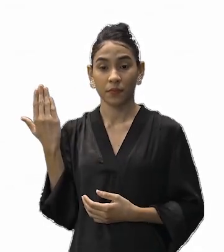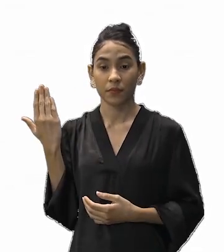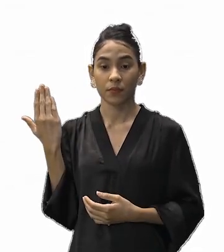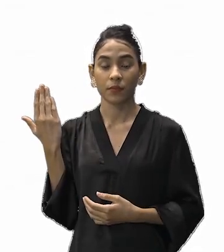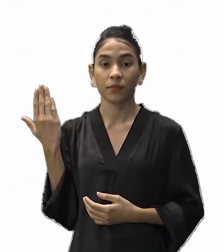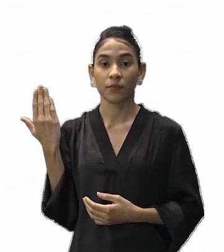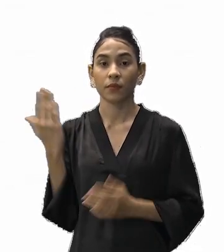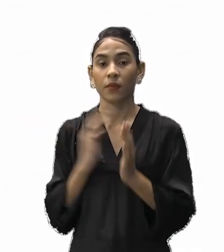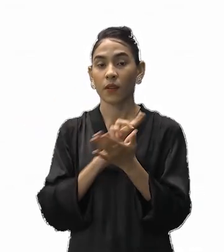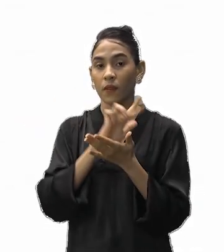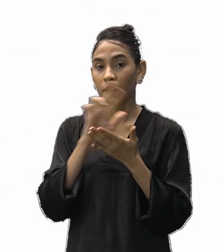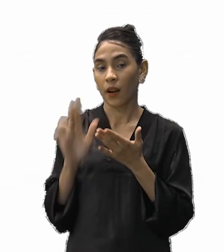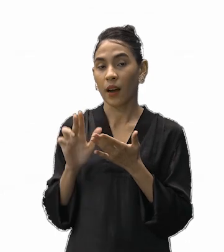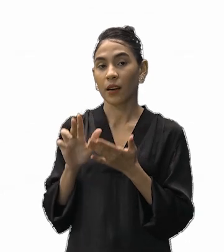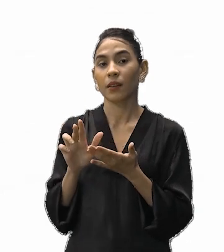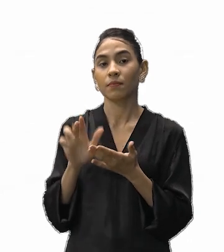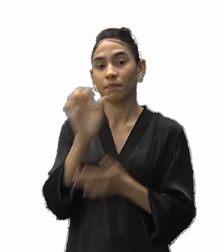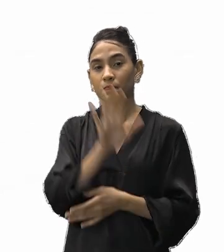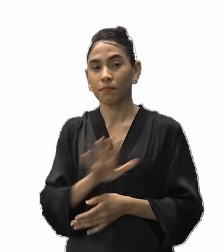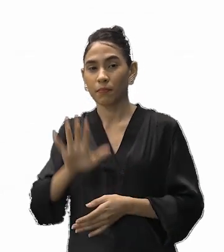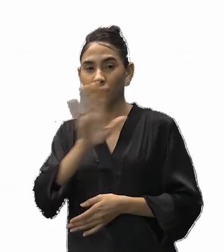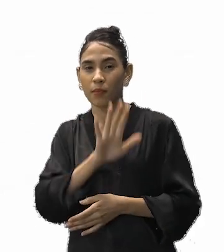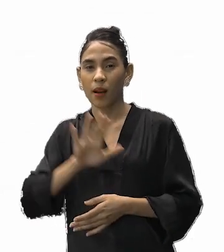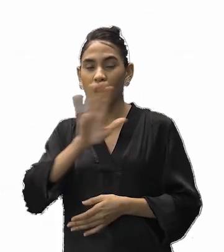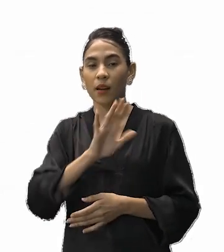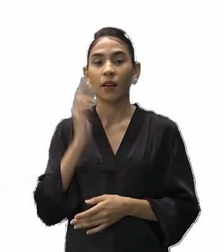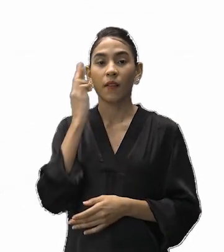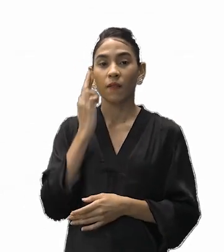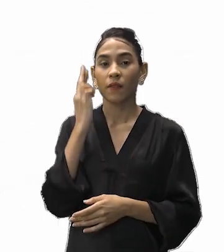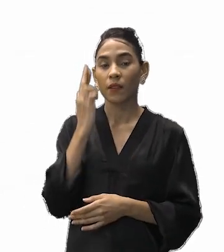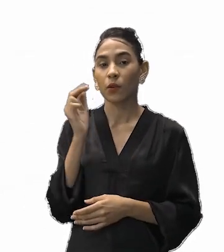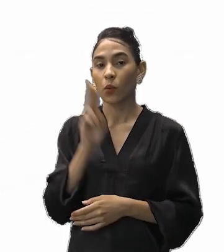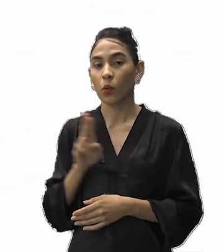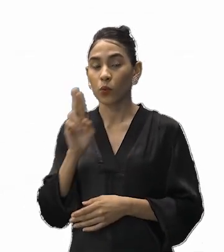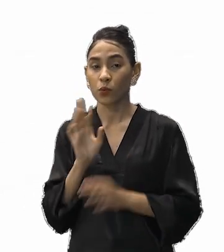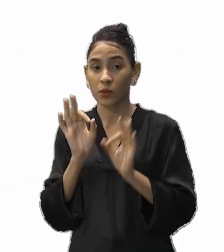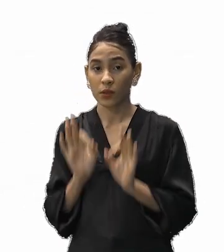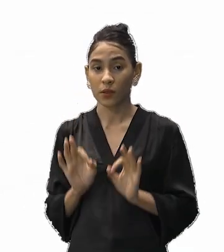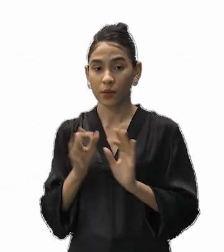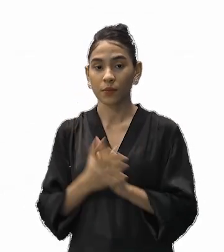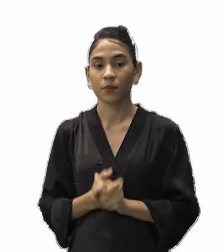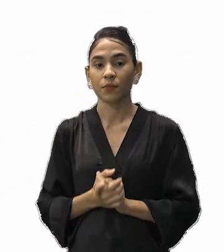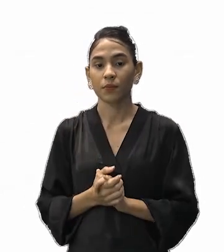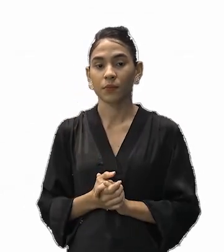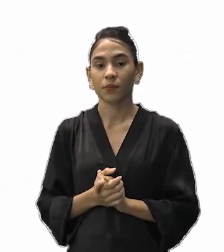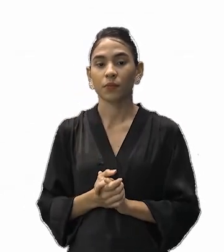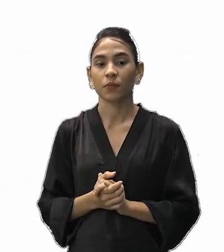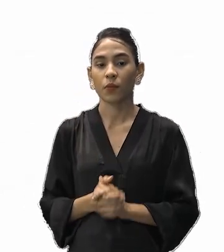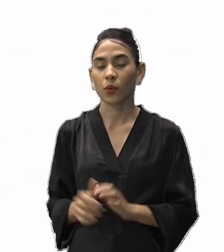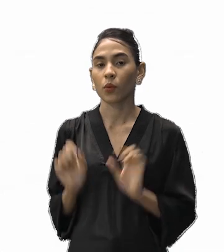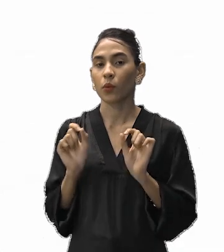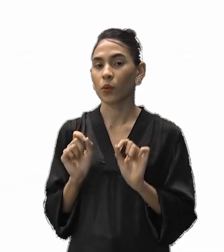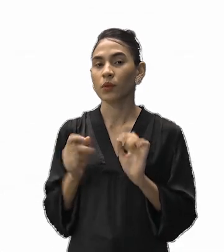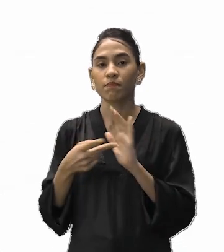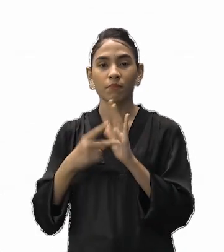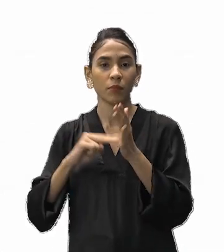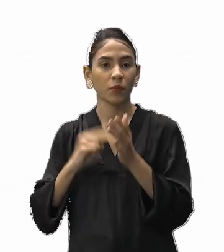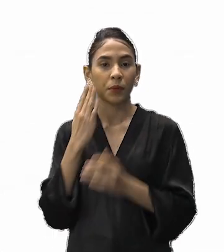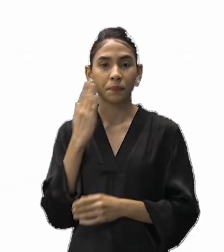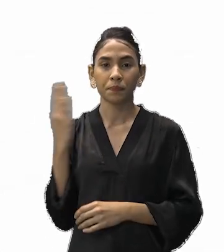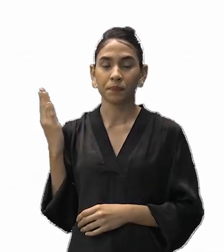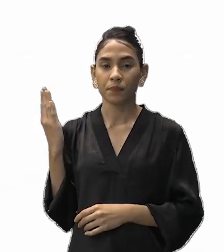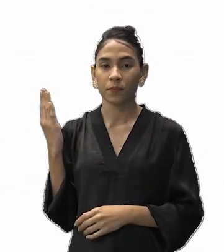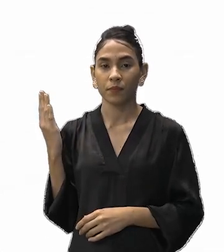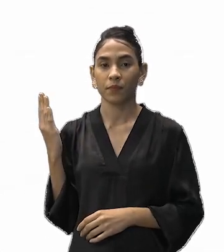cartela várias imagenzinhas, tá, que nos remetem a consumo consciente. O que quer dizer então o